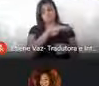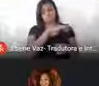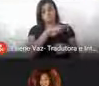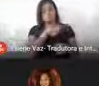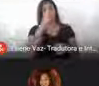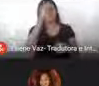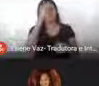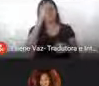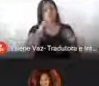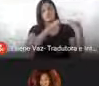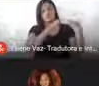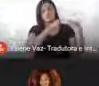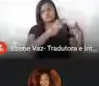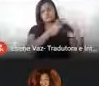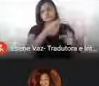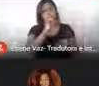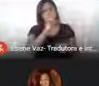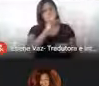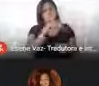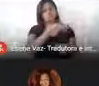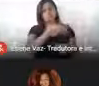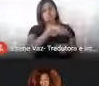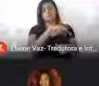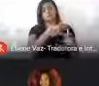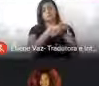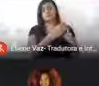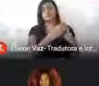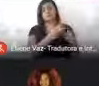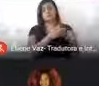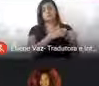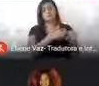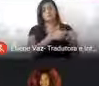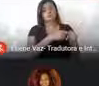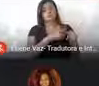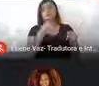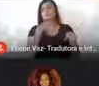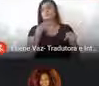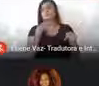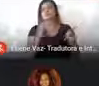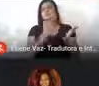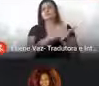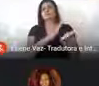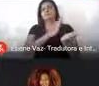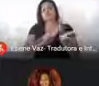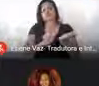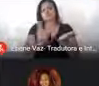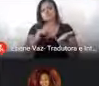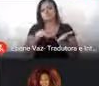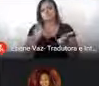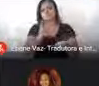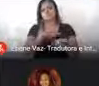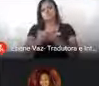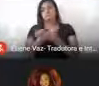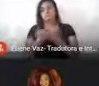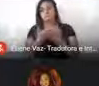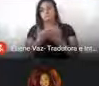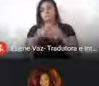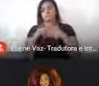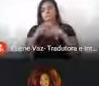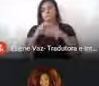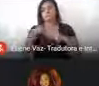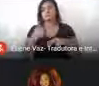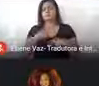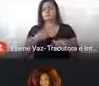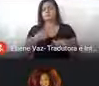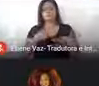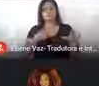né? E as comunidades quilombolas não poderiam ficar de fora desse nosso estudo. Por isso, nós selecionamos 2